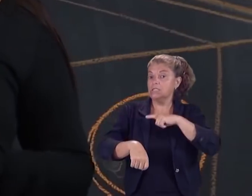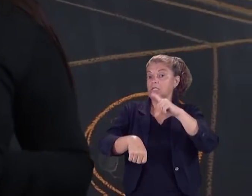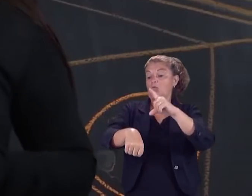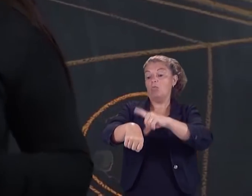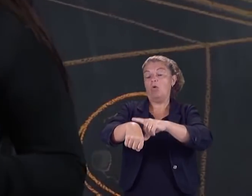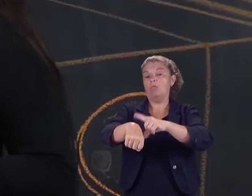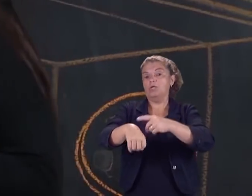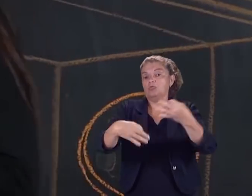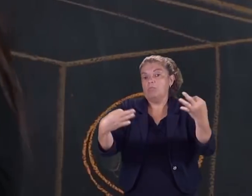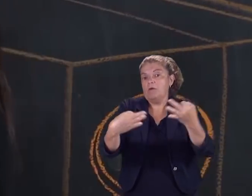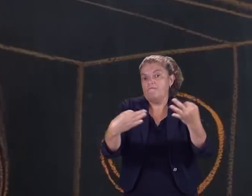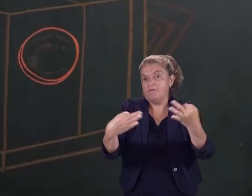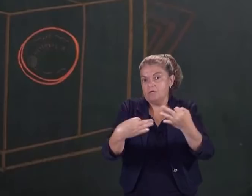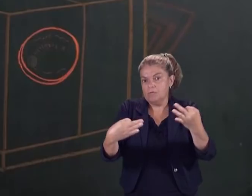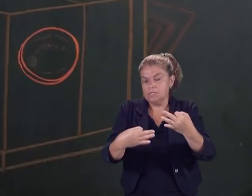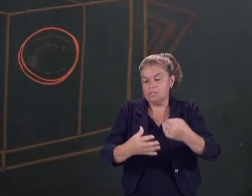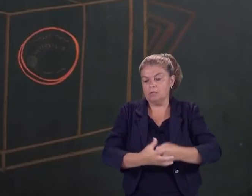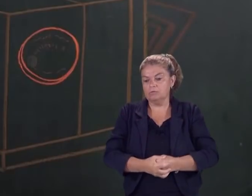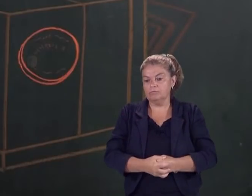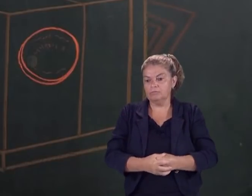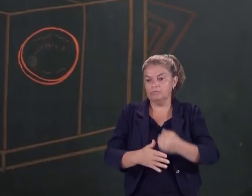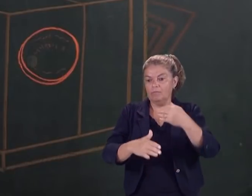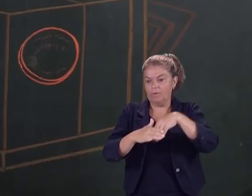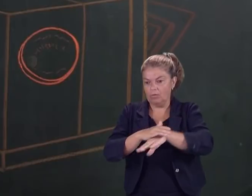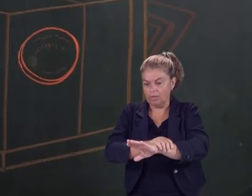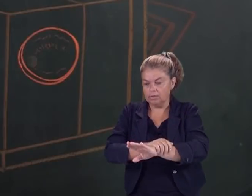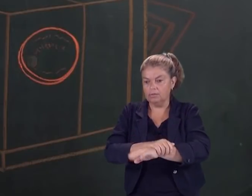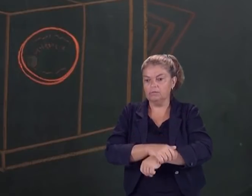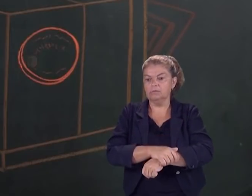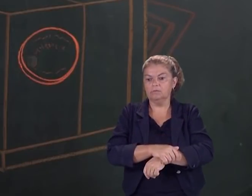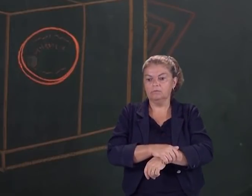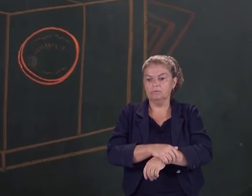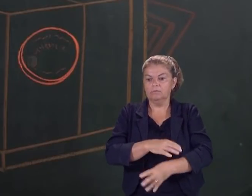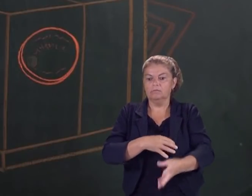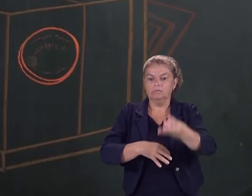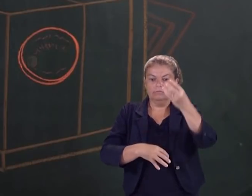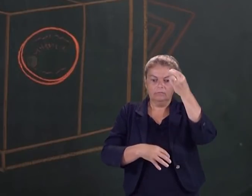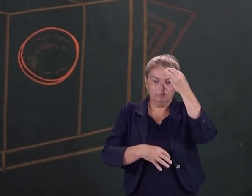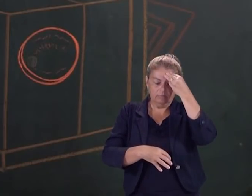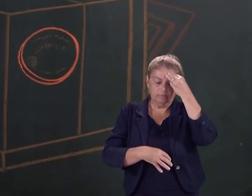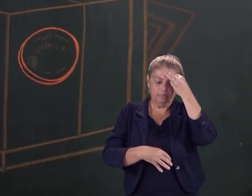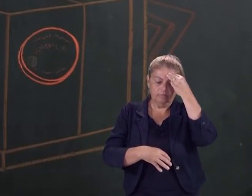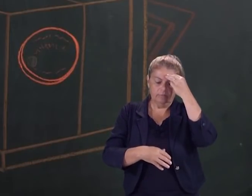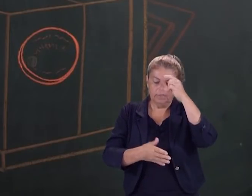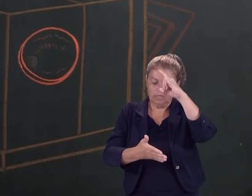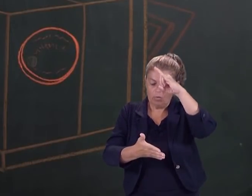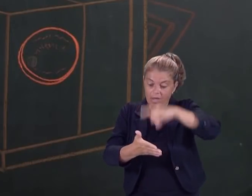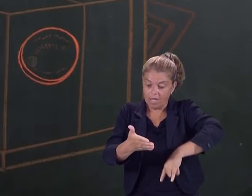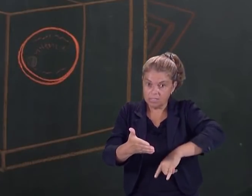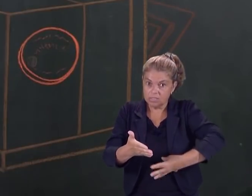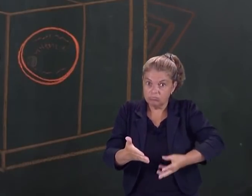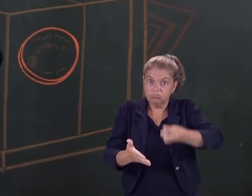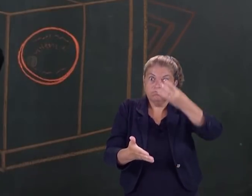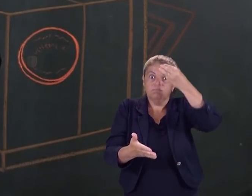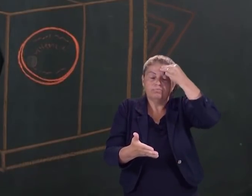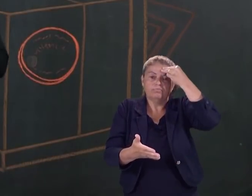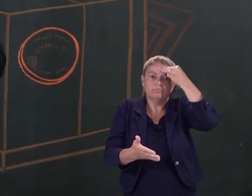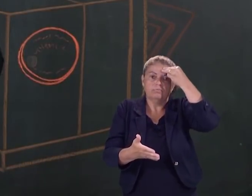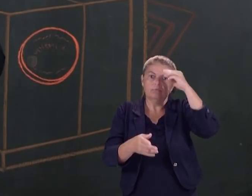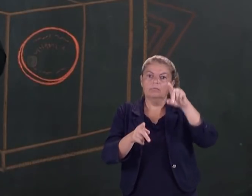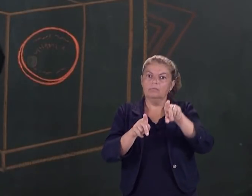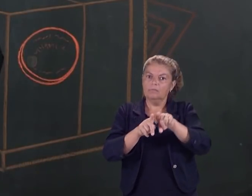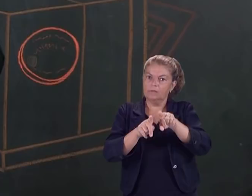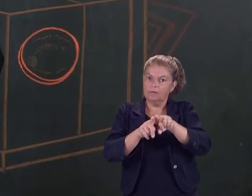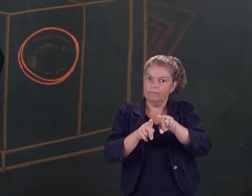uma memória que vai ficar para sempre. A fotografia ela tem esse aspecto de registro documental. Então, aí falando nisso,